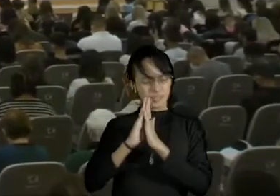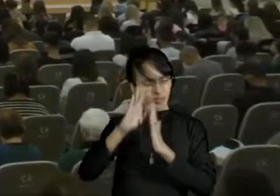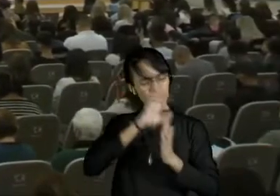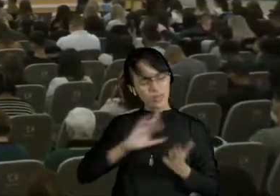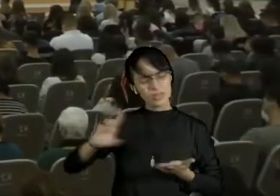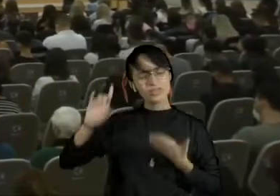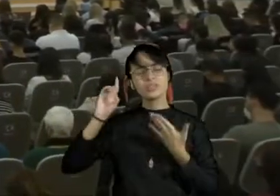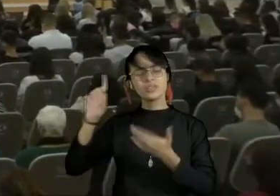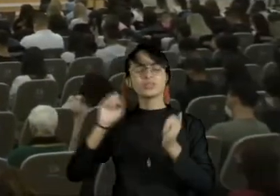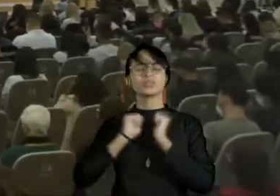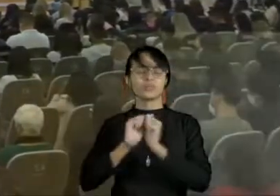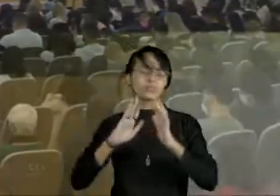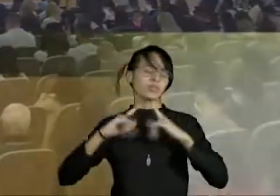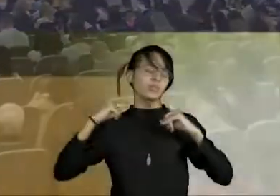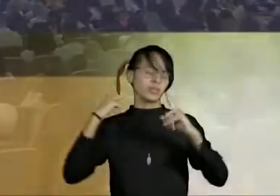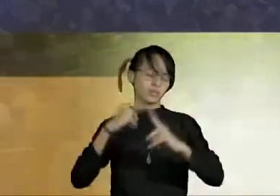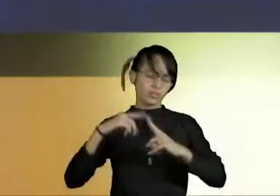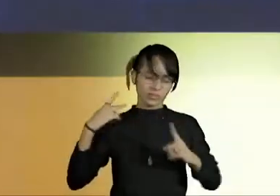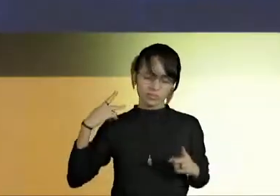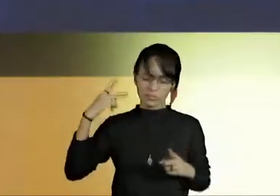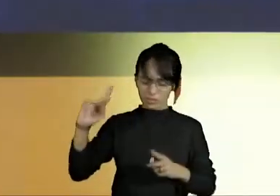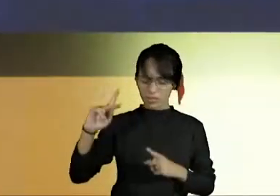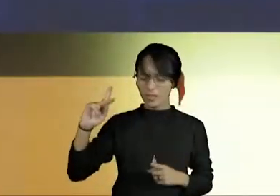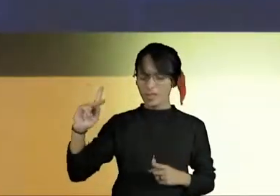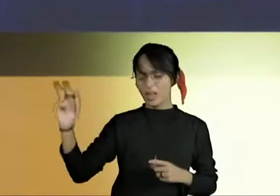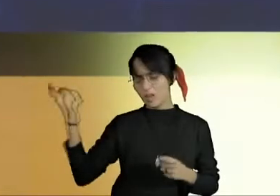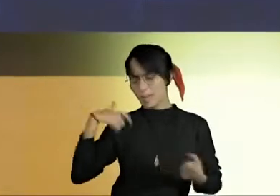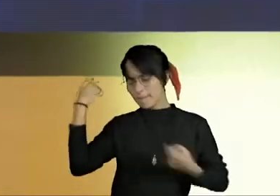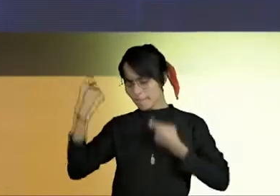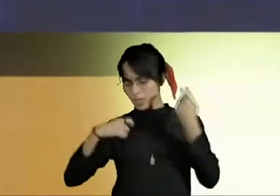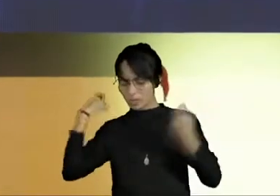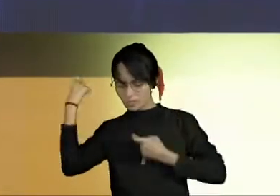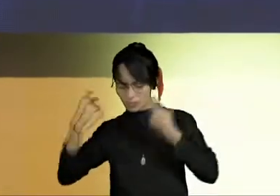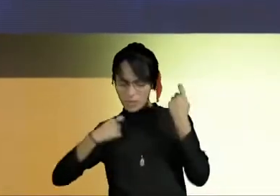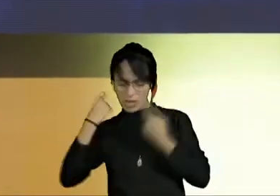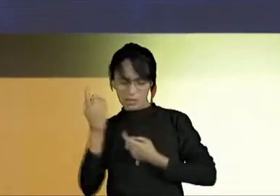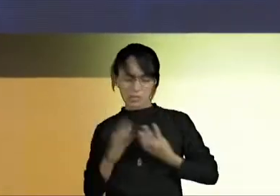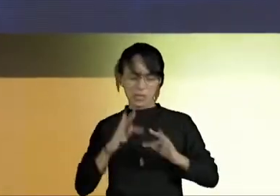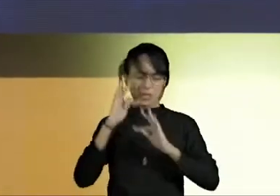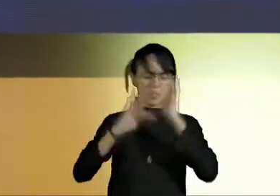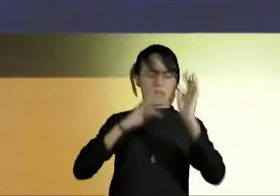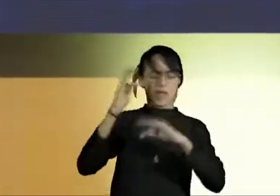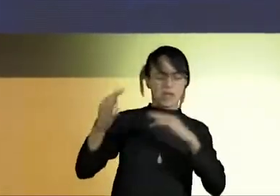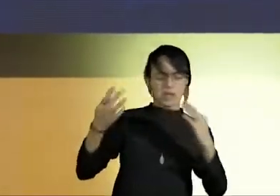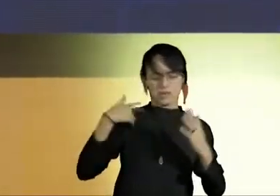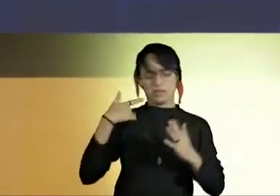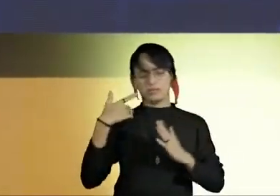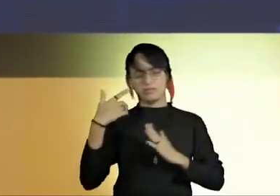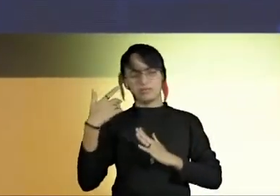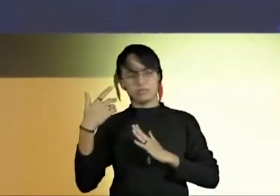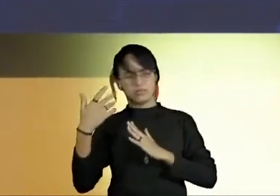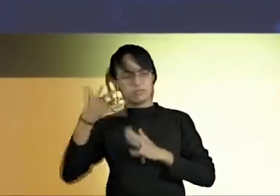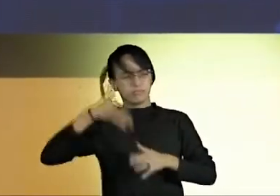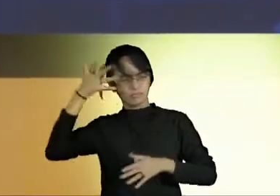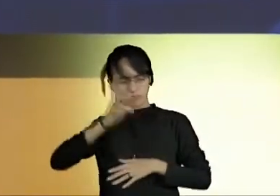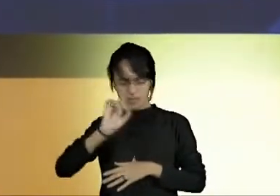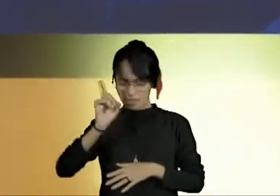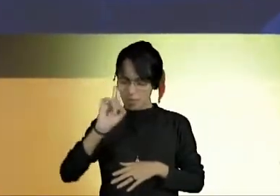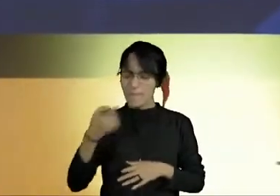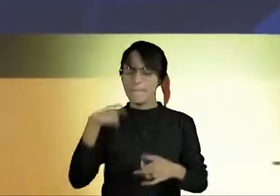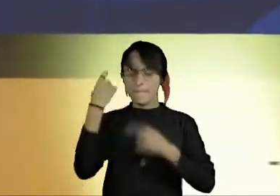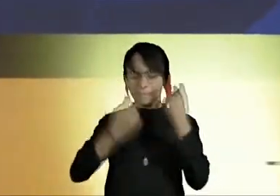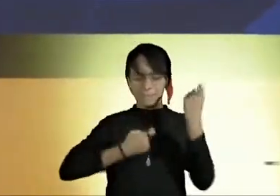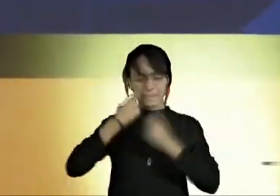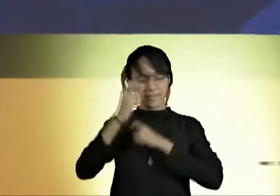junto com a tua igreja, e não estou preocupada com técnica nem com oratória. Eu estou preocupado em que o